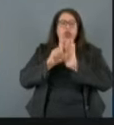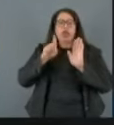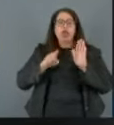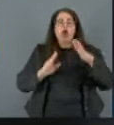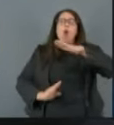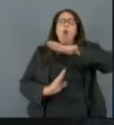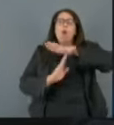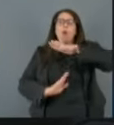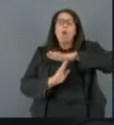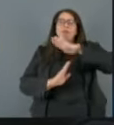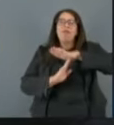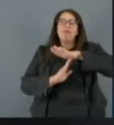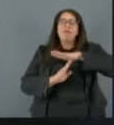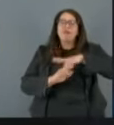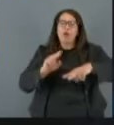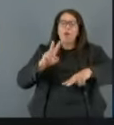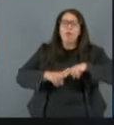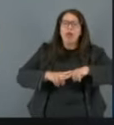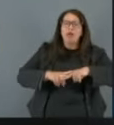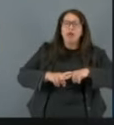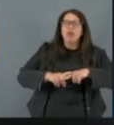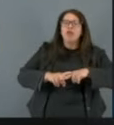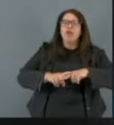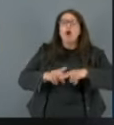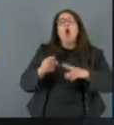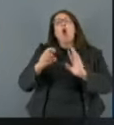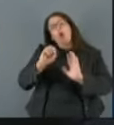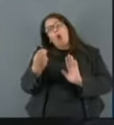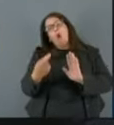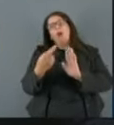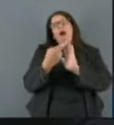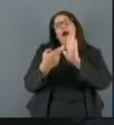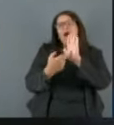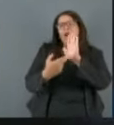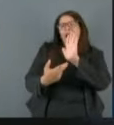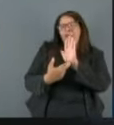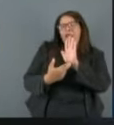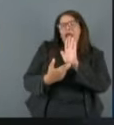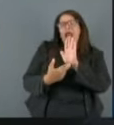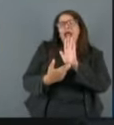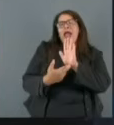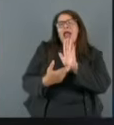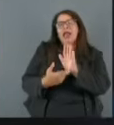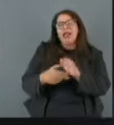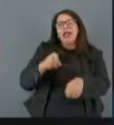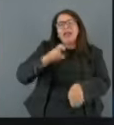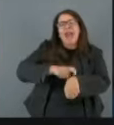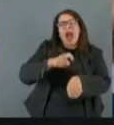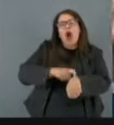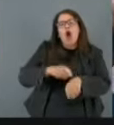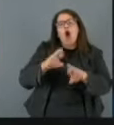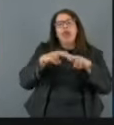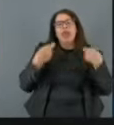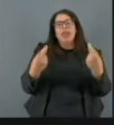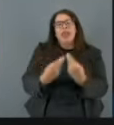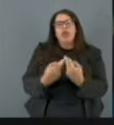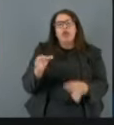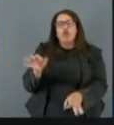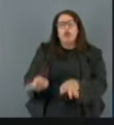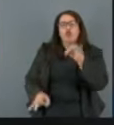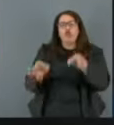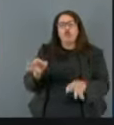restringe essas solturas ou deixa critérios mais rigorosos para essas solturas na audiência de custódia. Eu vi quando Vossa Excelência disse